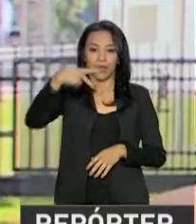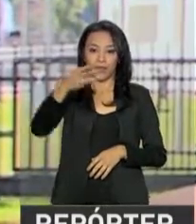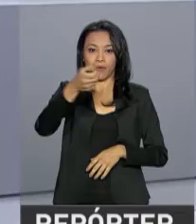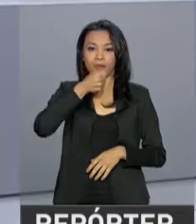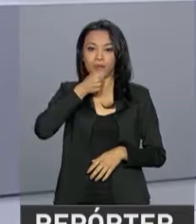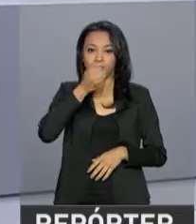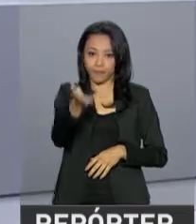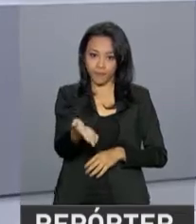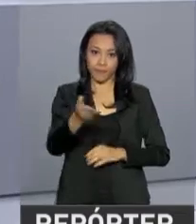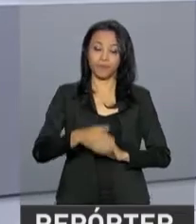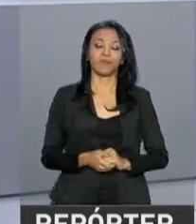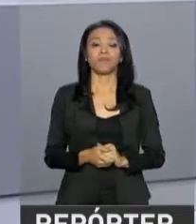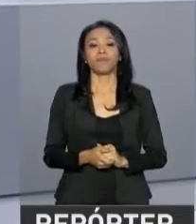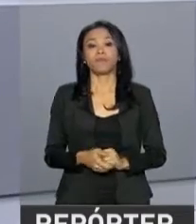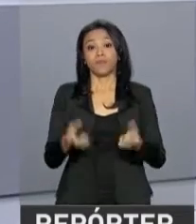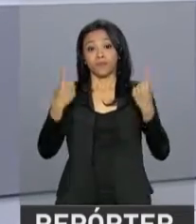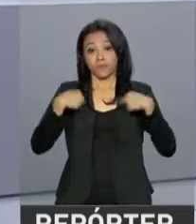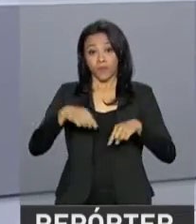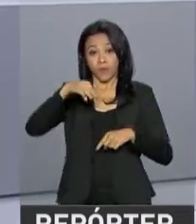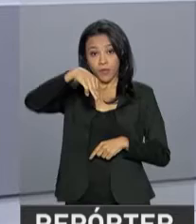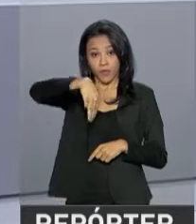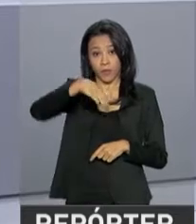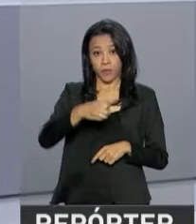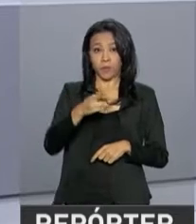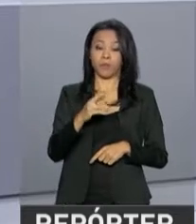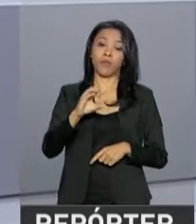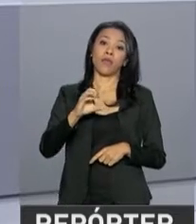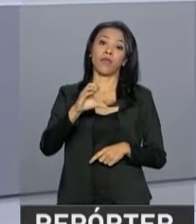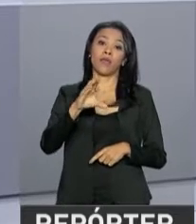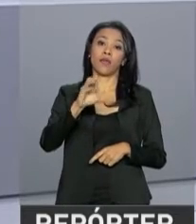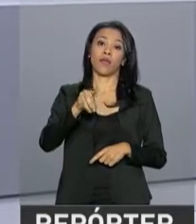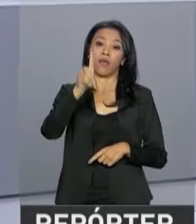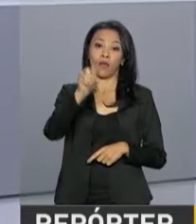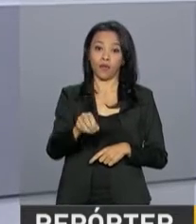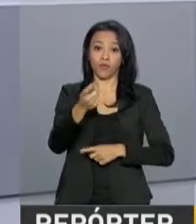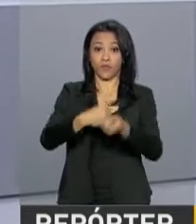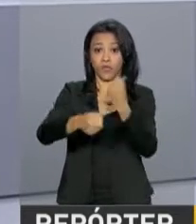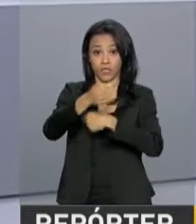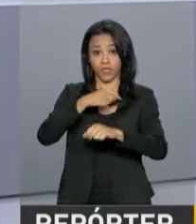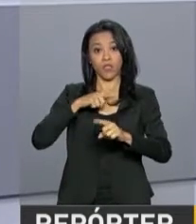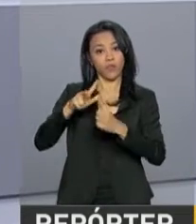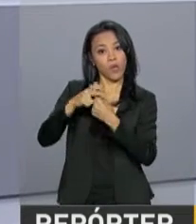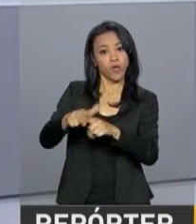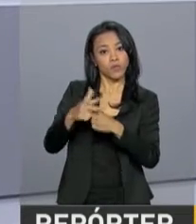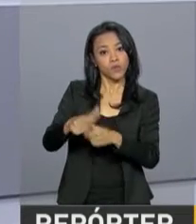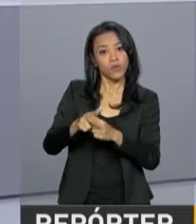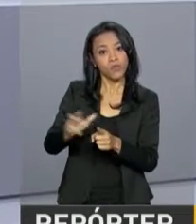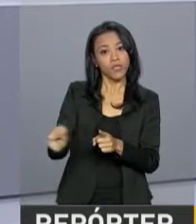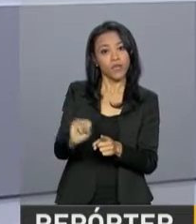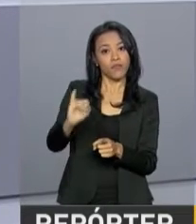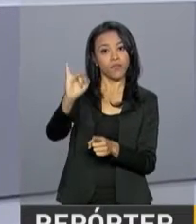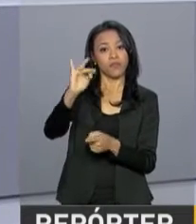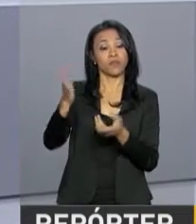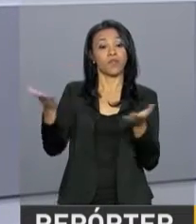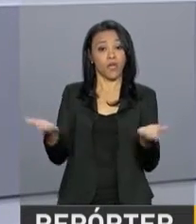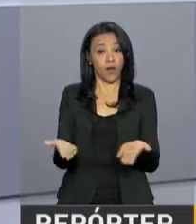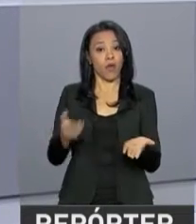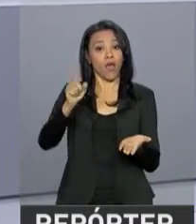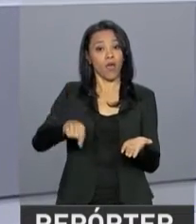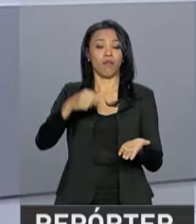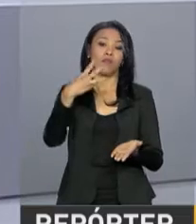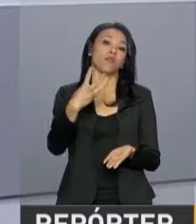karin e o mercado financeiro fez mais um ajuste na estimativa de inflação deste ano que passou agora para